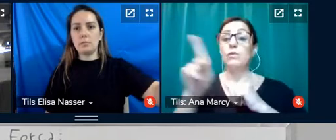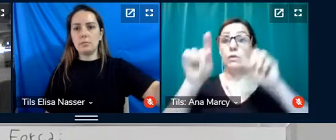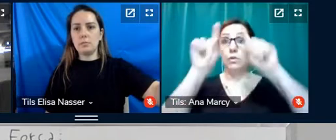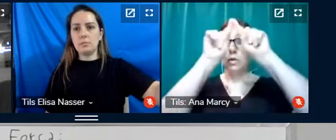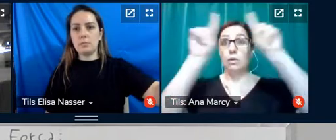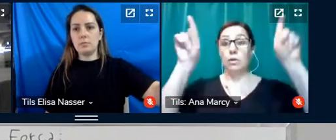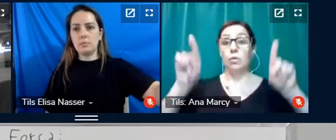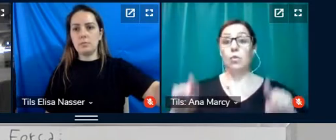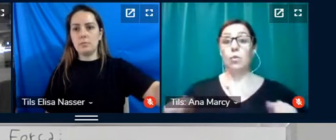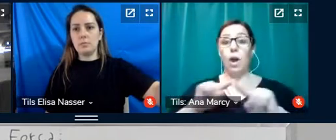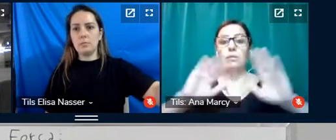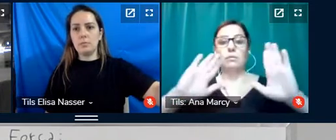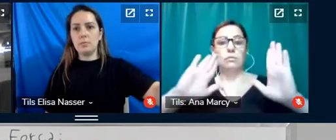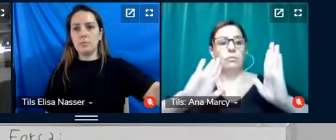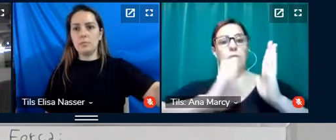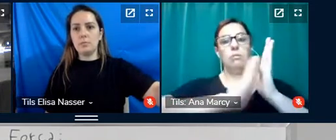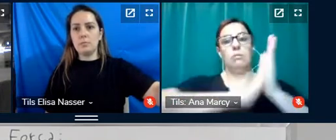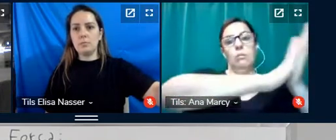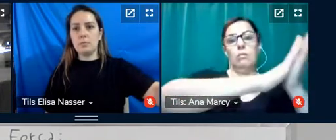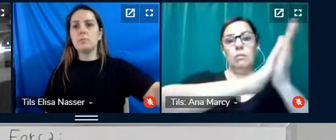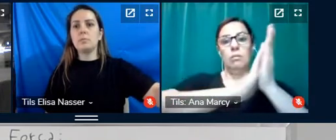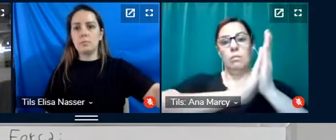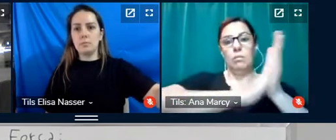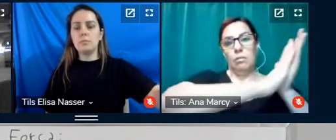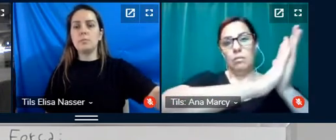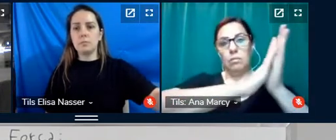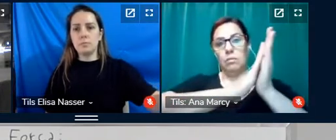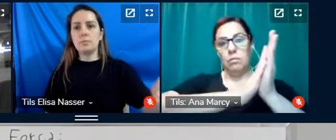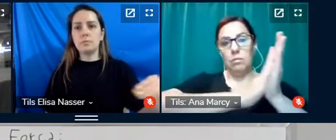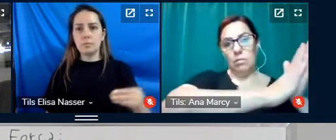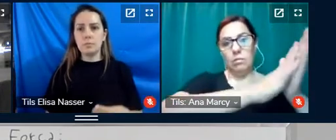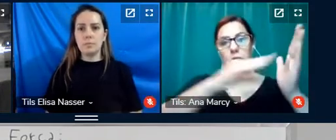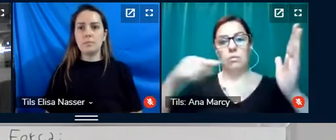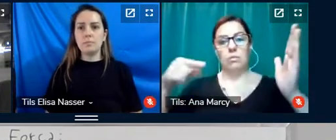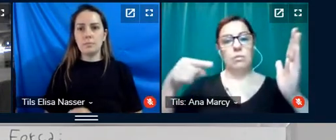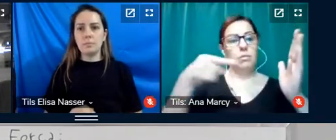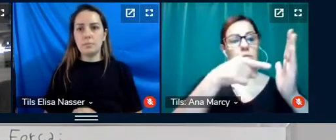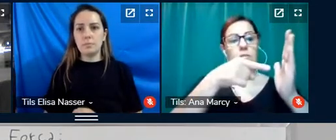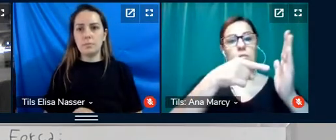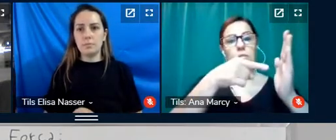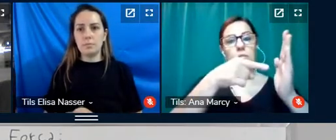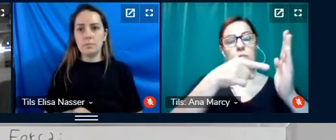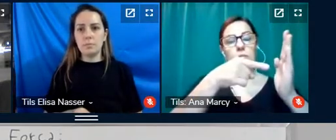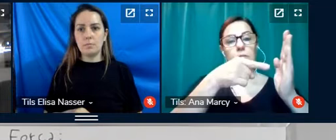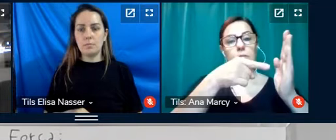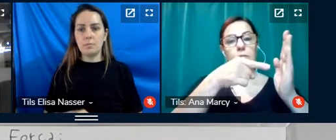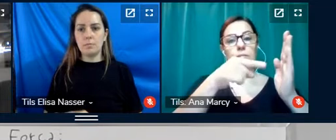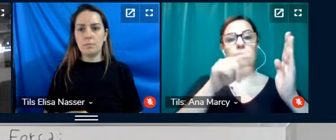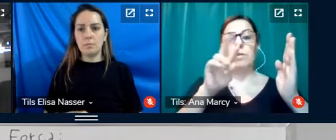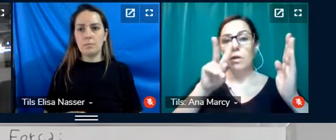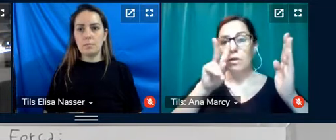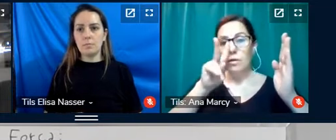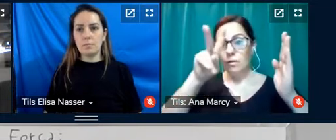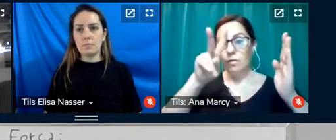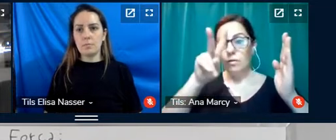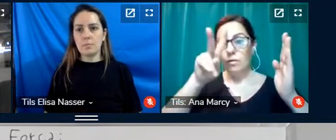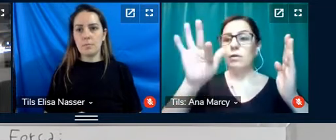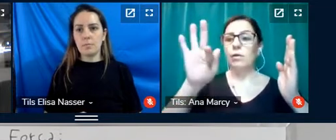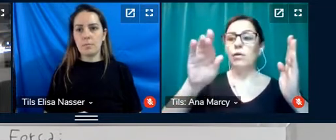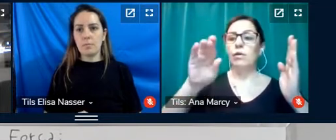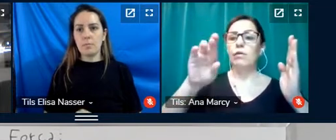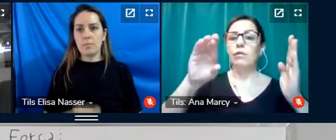esse quadro. Eu exerço uma força no quadro. E o quadro tem que reagir com uma força de